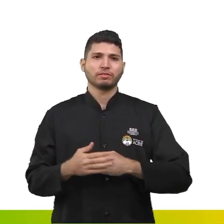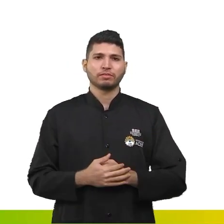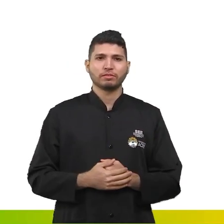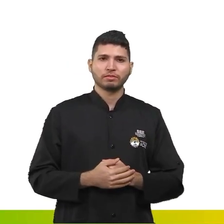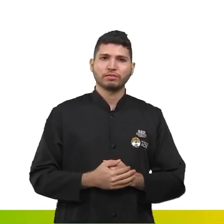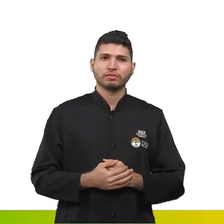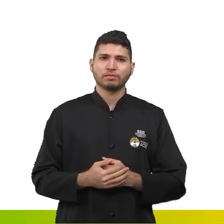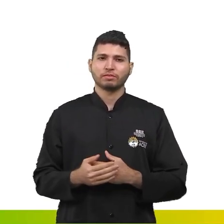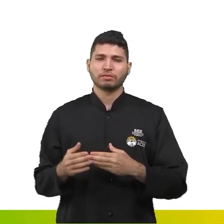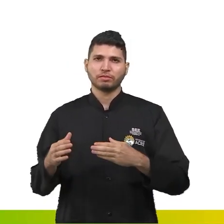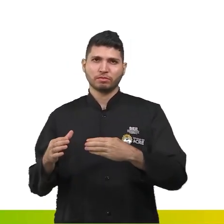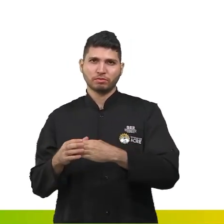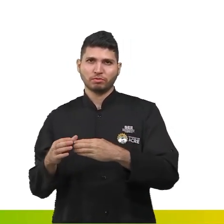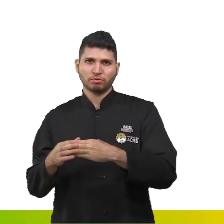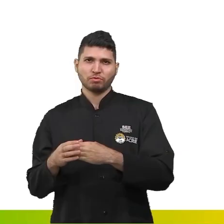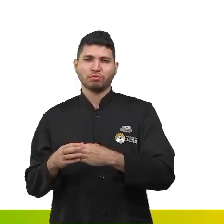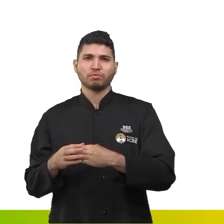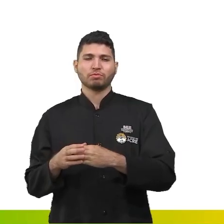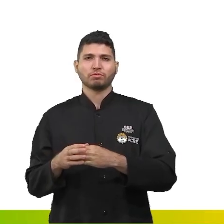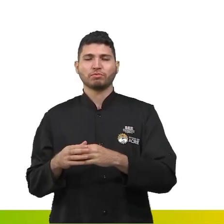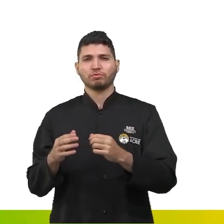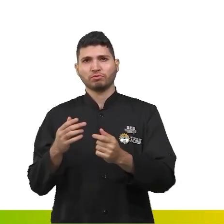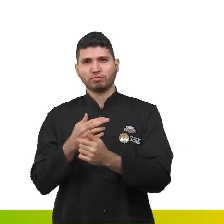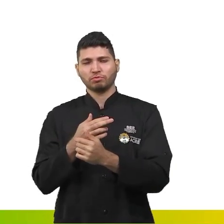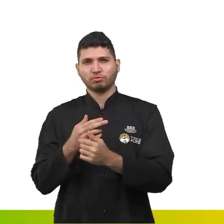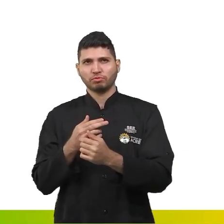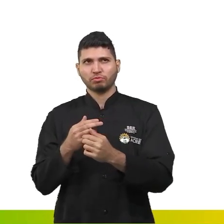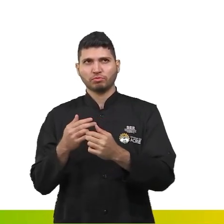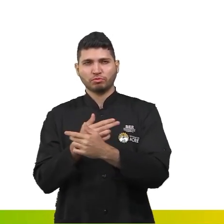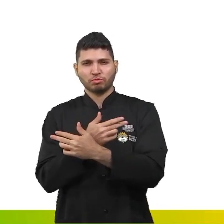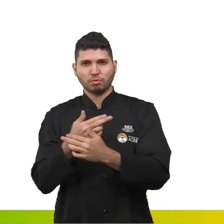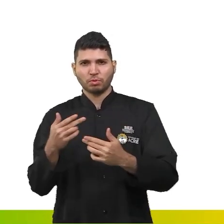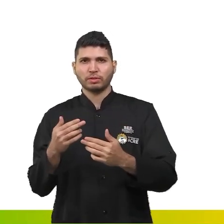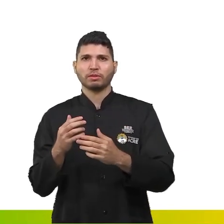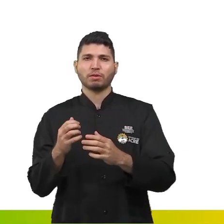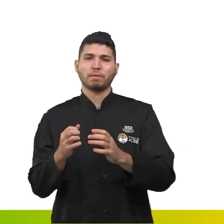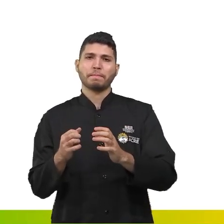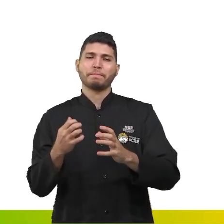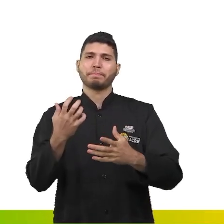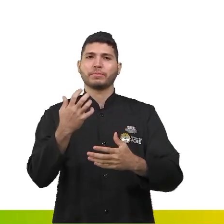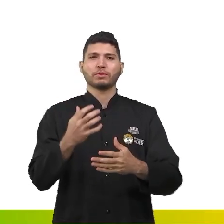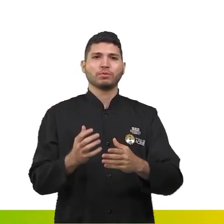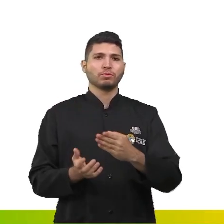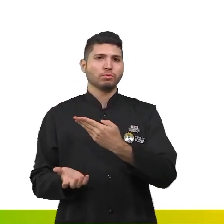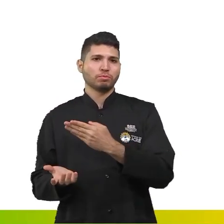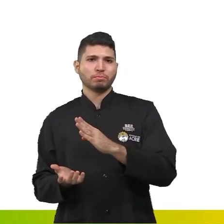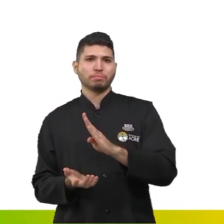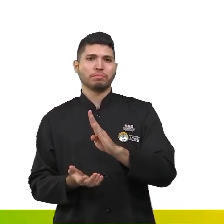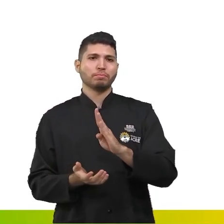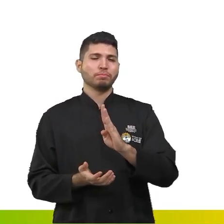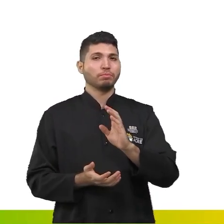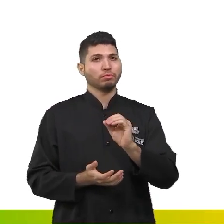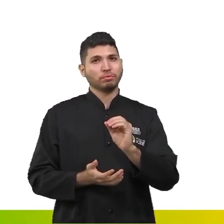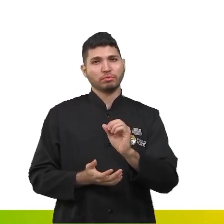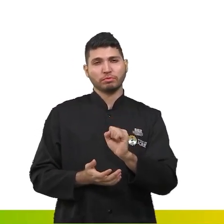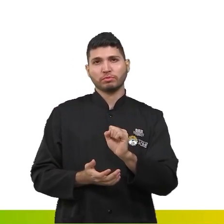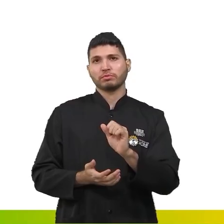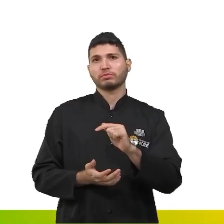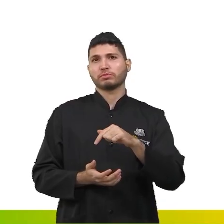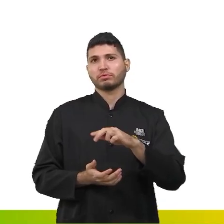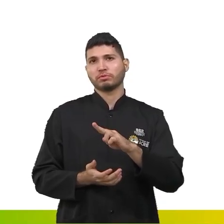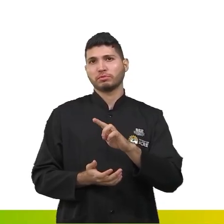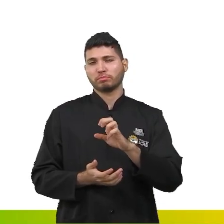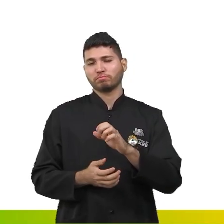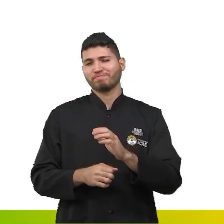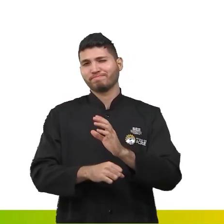coisas. Por exemplo, el bosque, el conjunto de árboles, um conjunto de árvores. Tá bom? Isso é uma nomenclatura, na verdade,